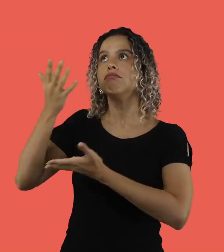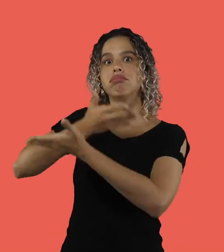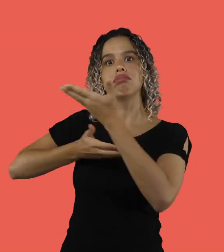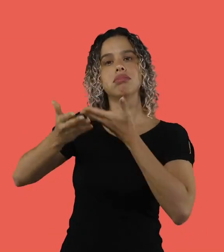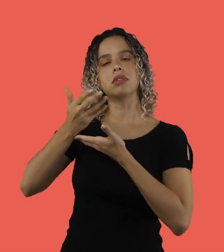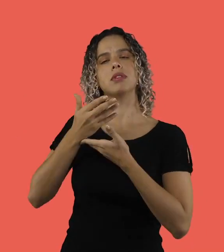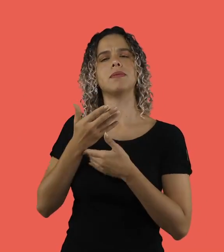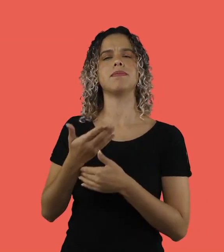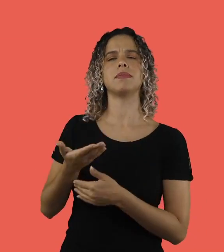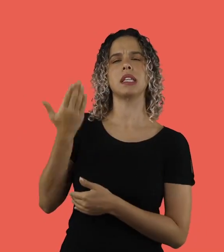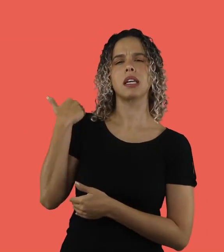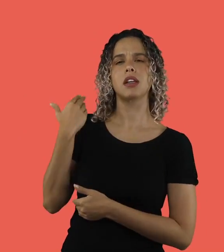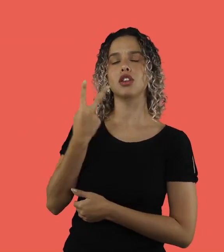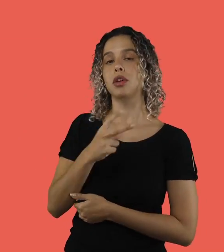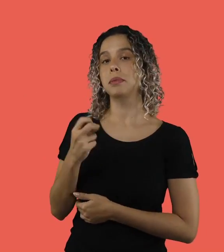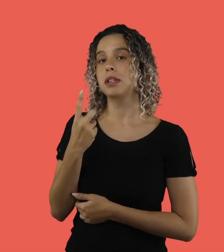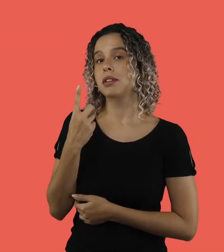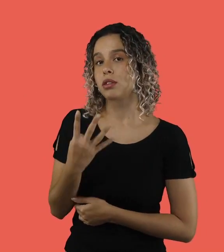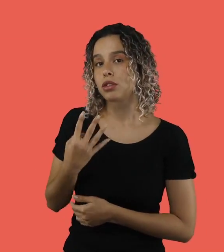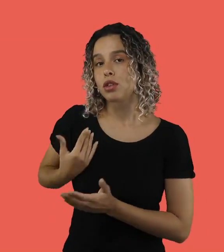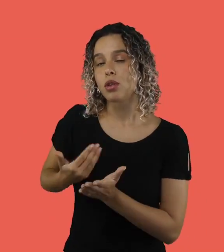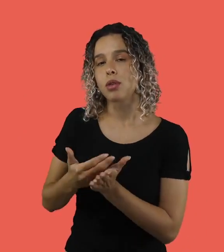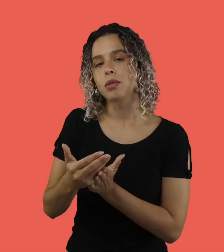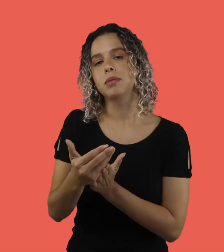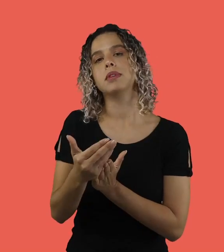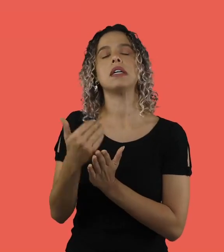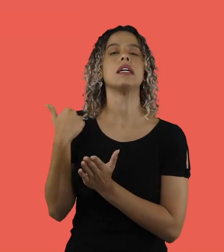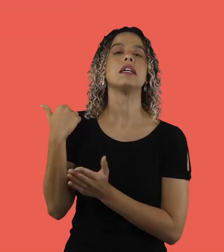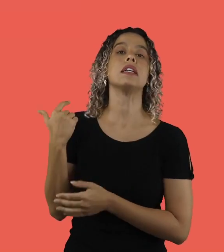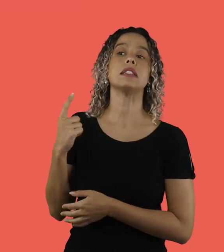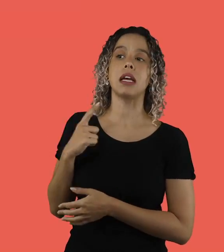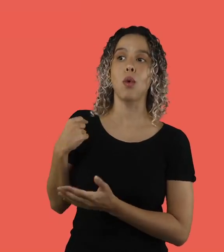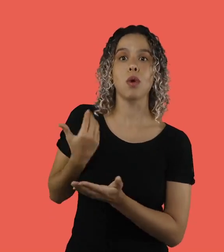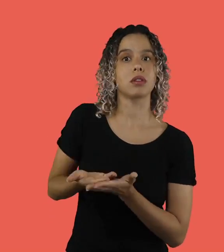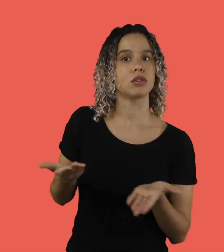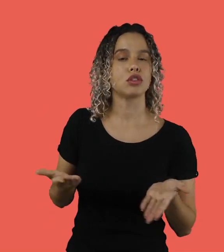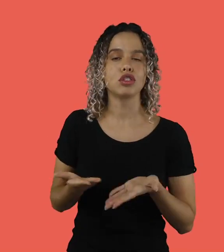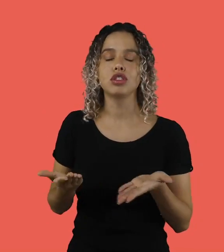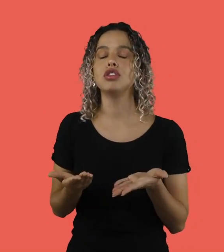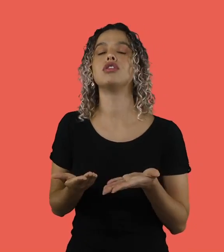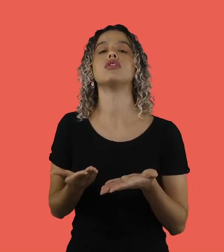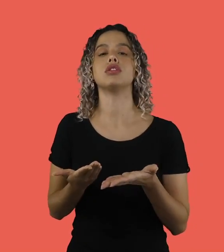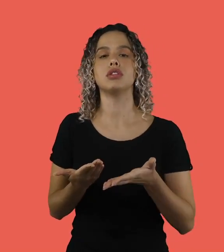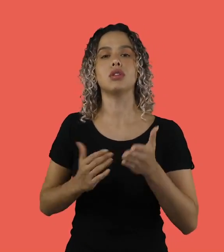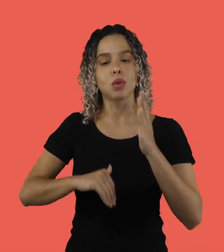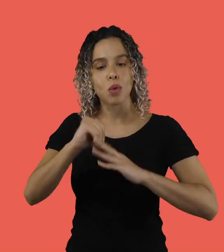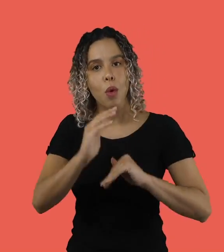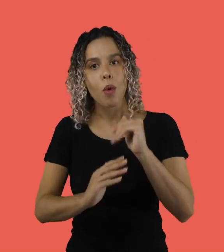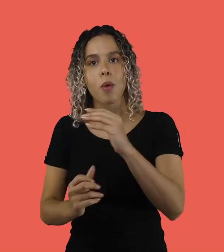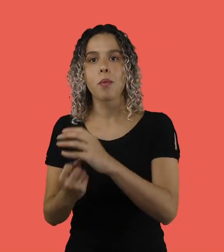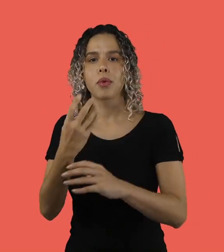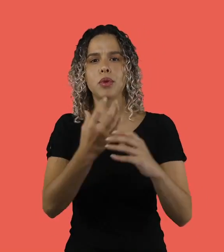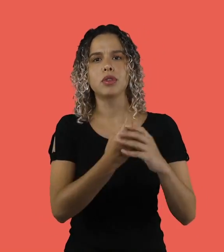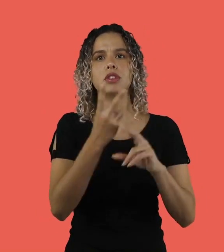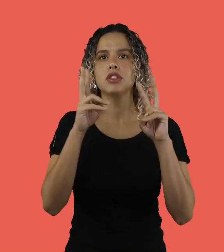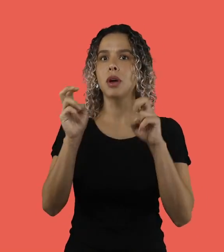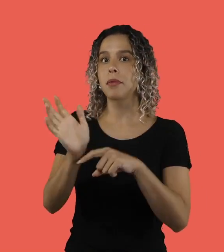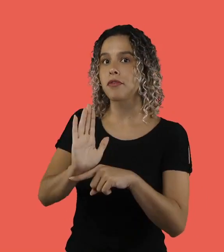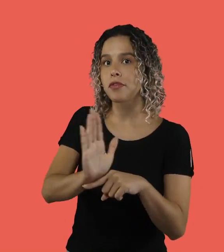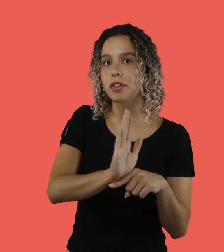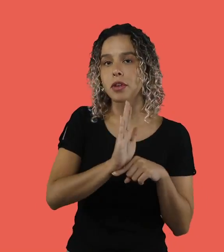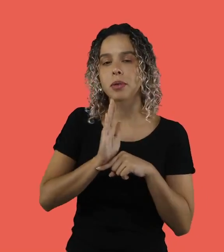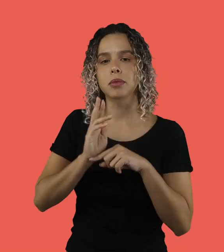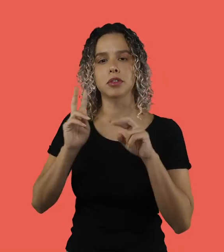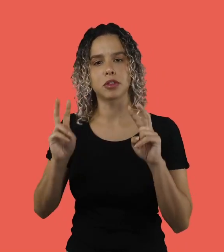Então, desde 2014, eu tinha, né, ainda tenho também, essa necessidade de produzir algo de